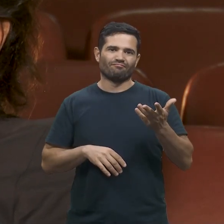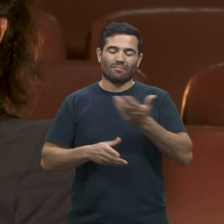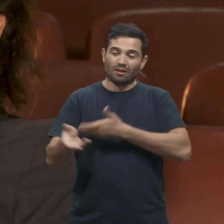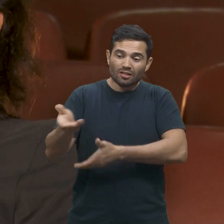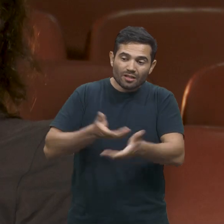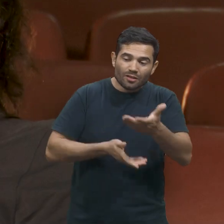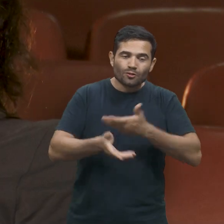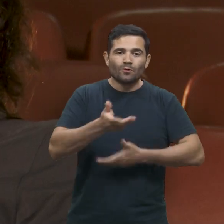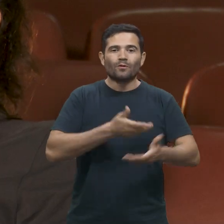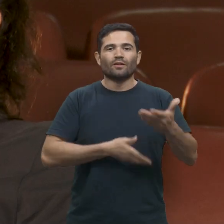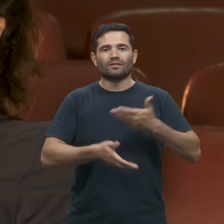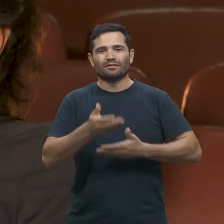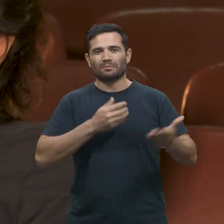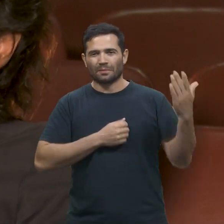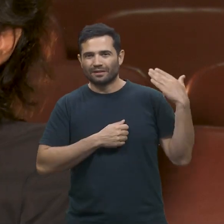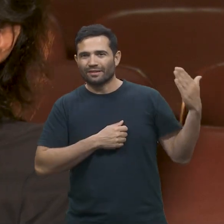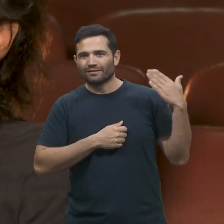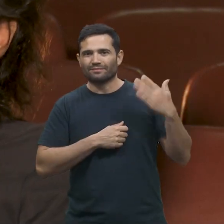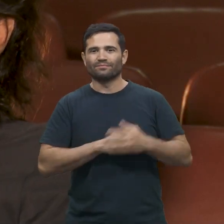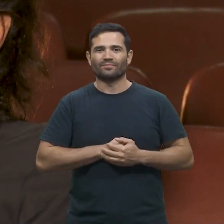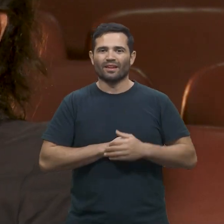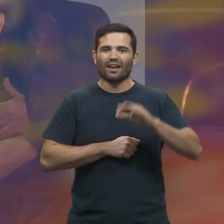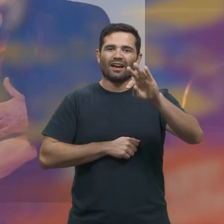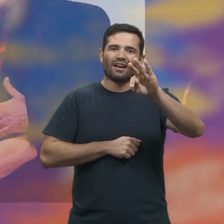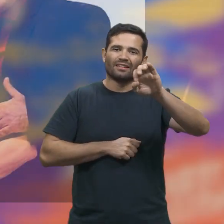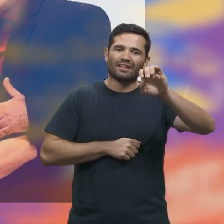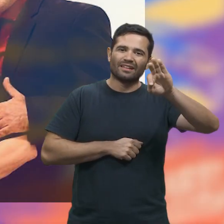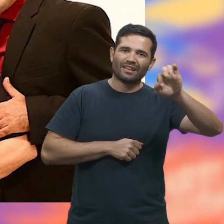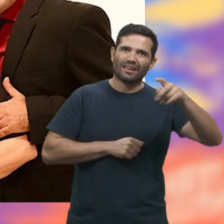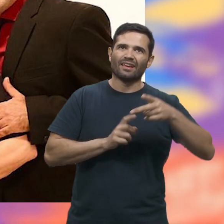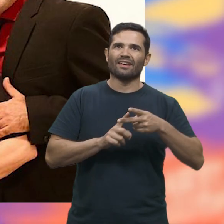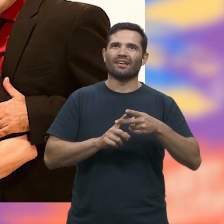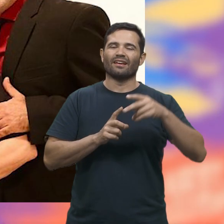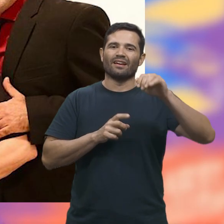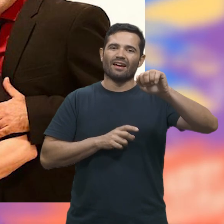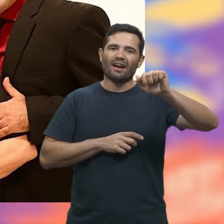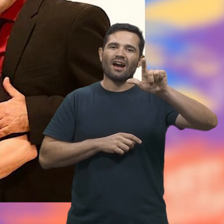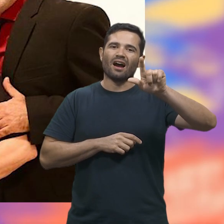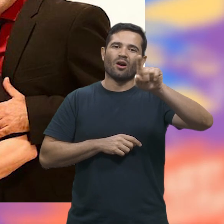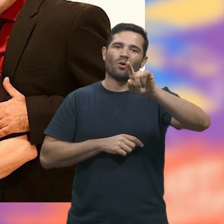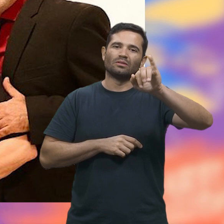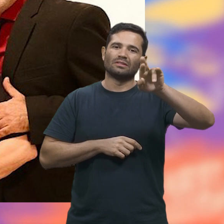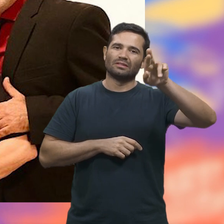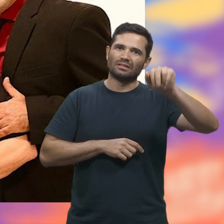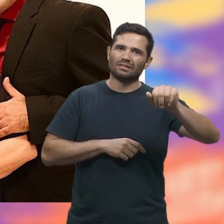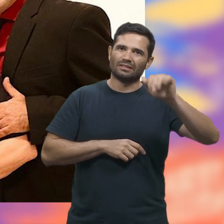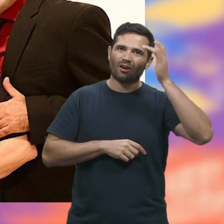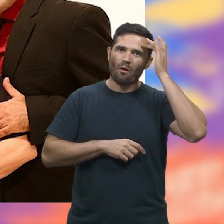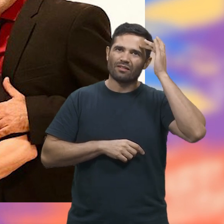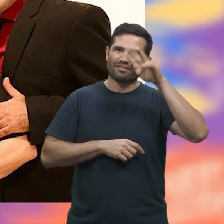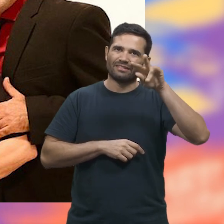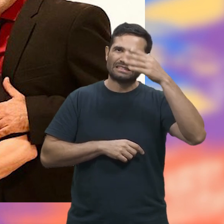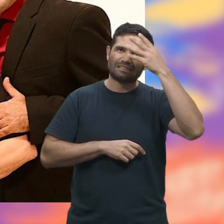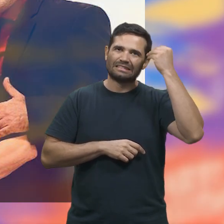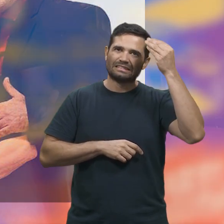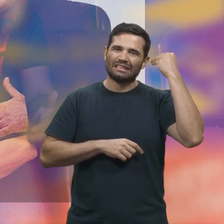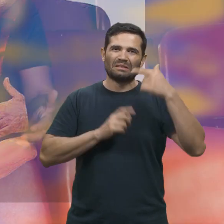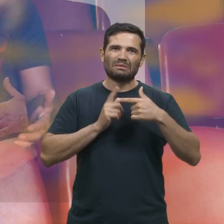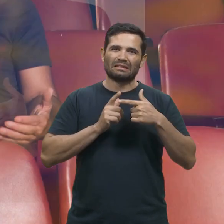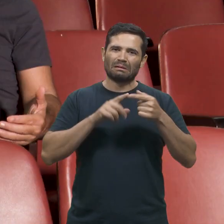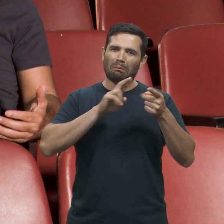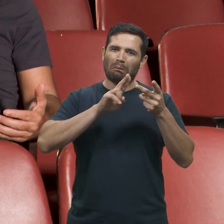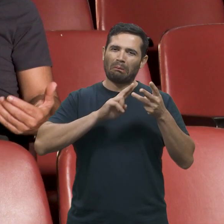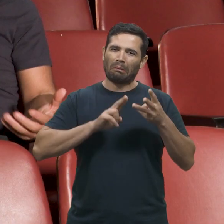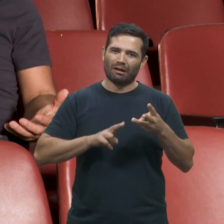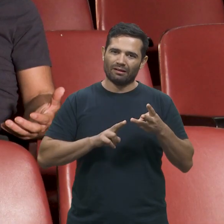que eu me relaciono e me relacionei, né, a Tetê, a Alzira, e acho que vai ficar muita gente